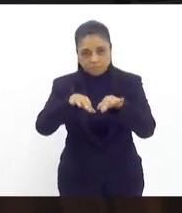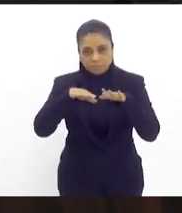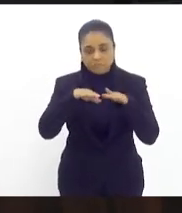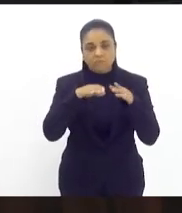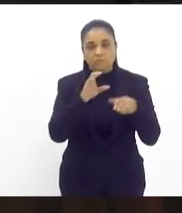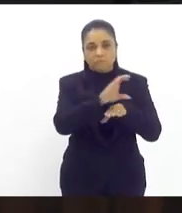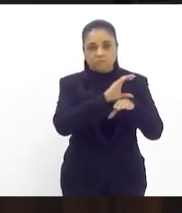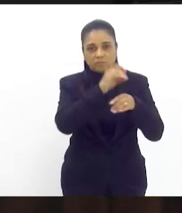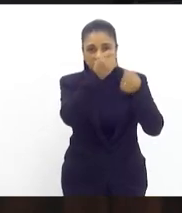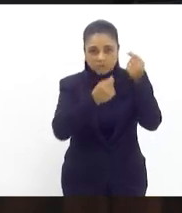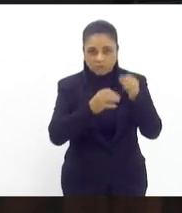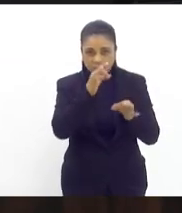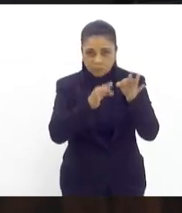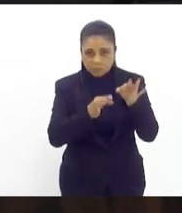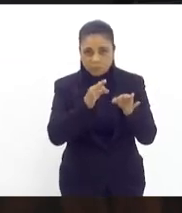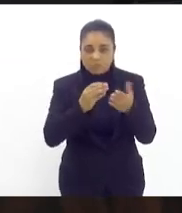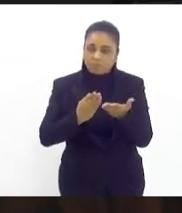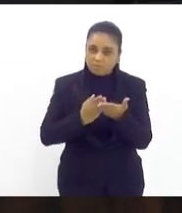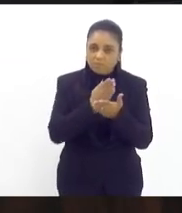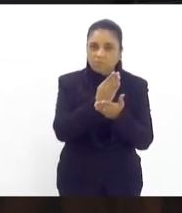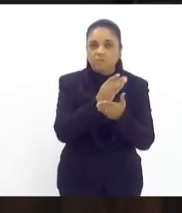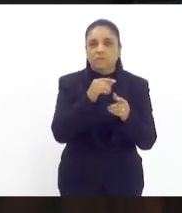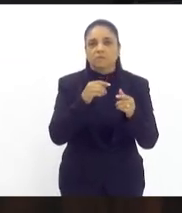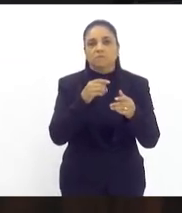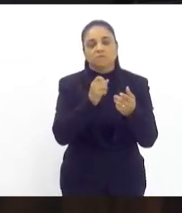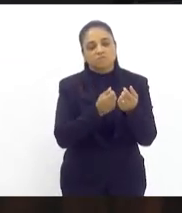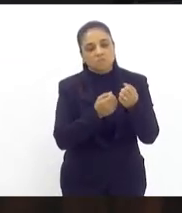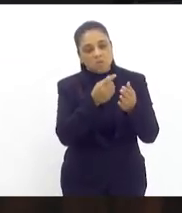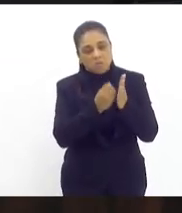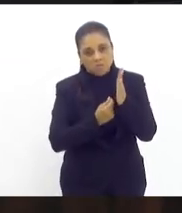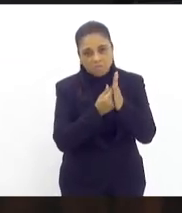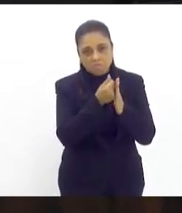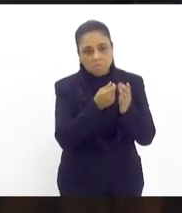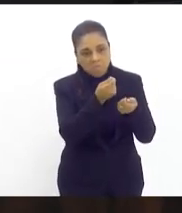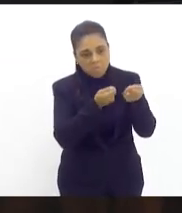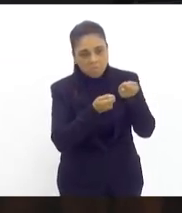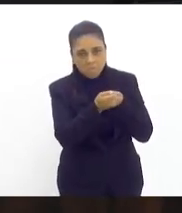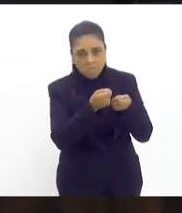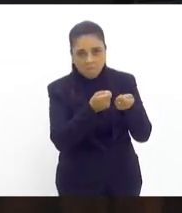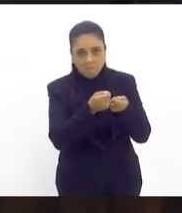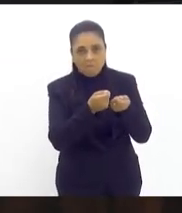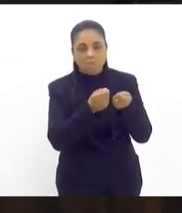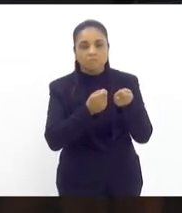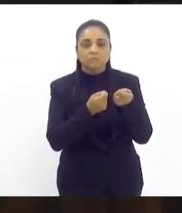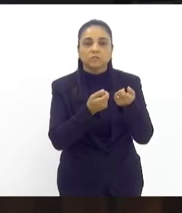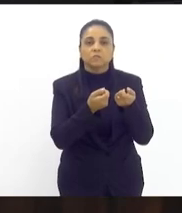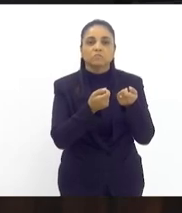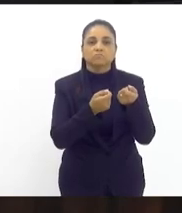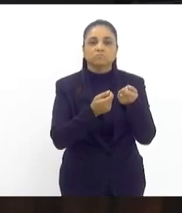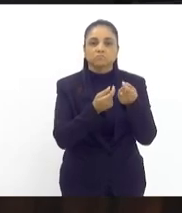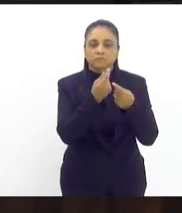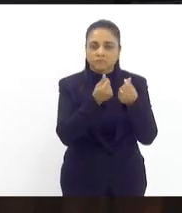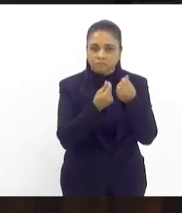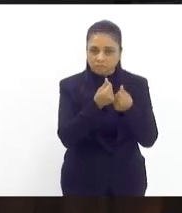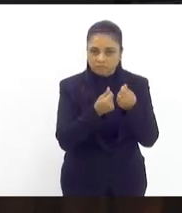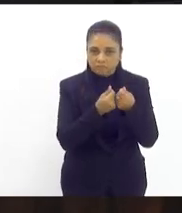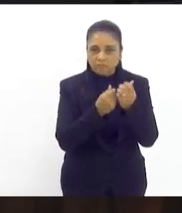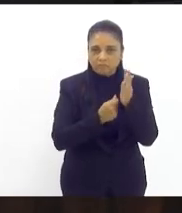condições de Justiça favorável de orçamento Finanças fiscalização financeira e controle